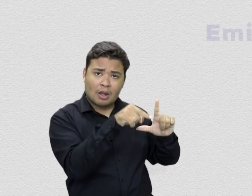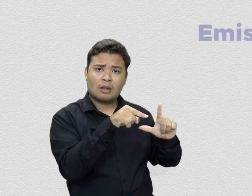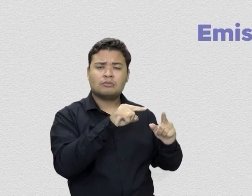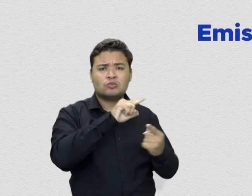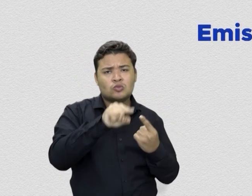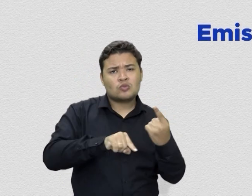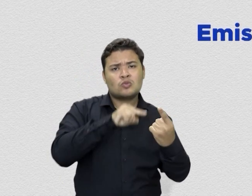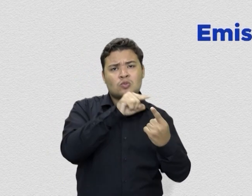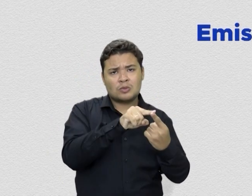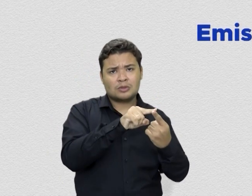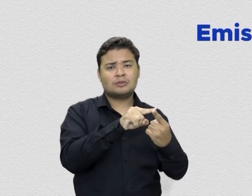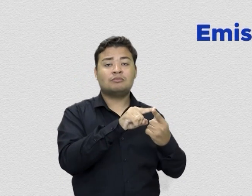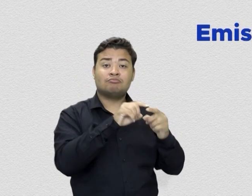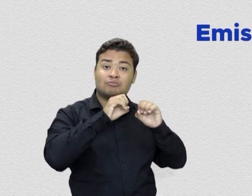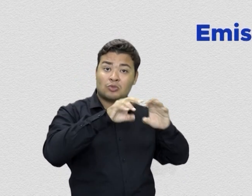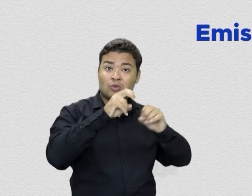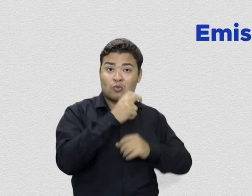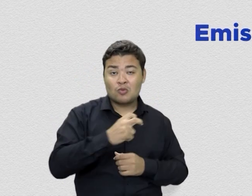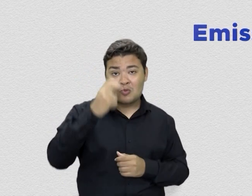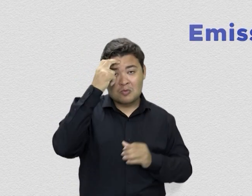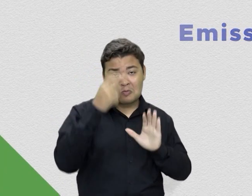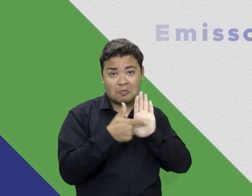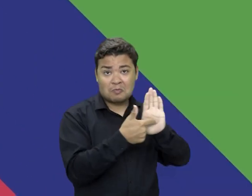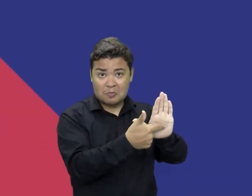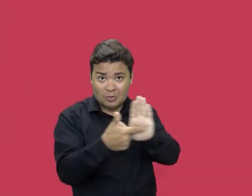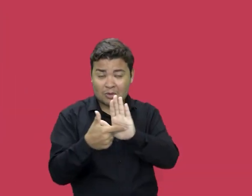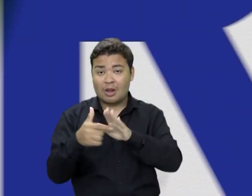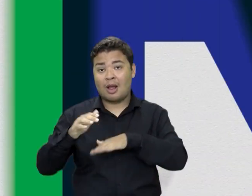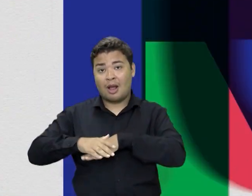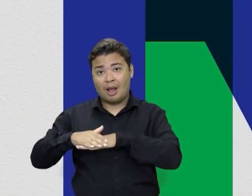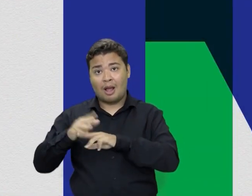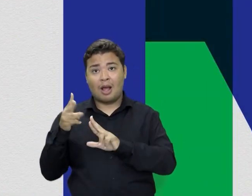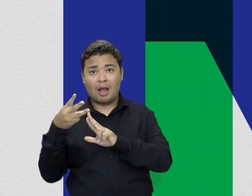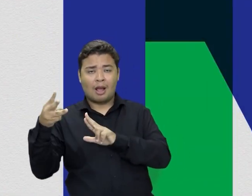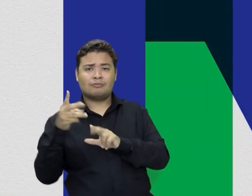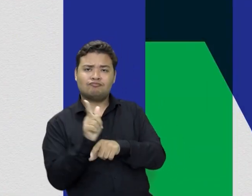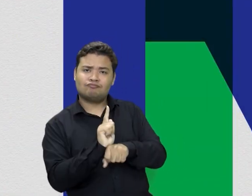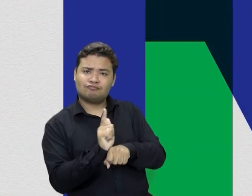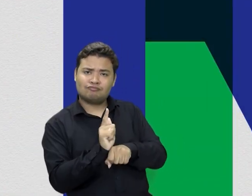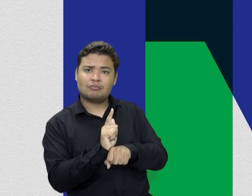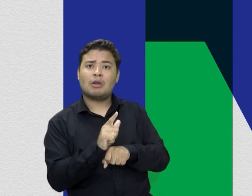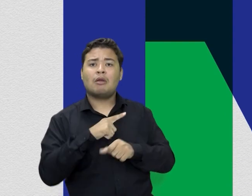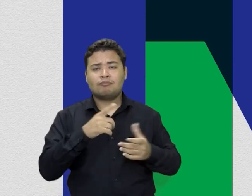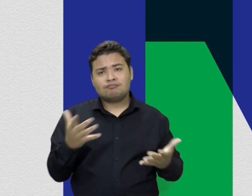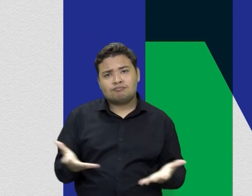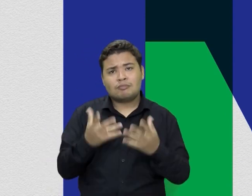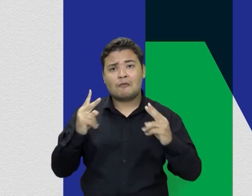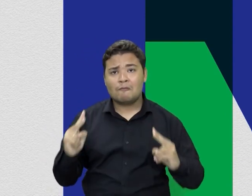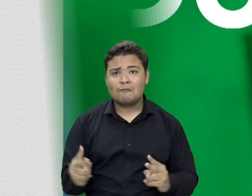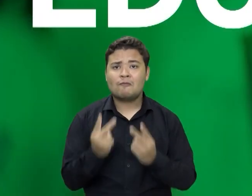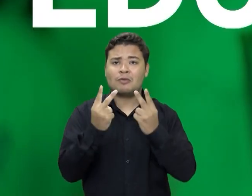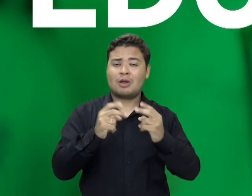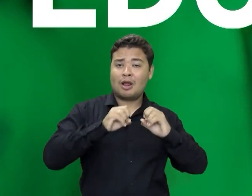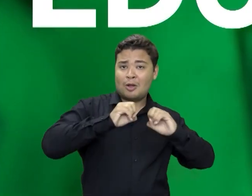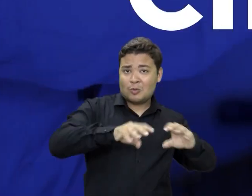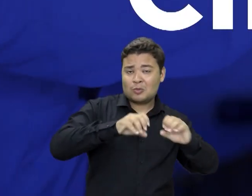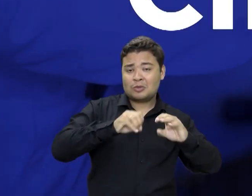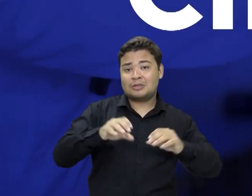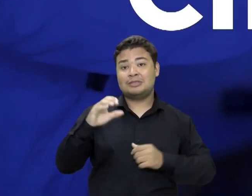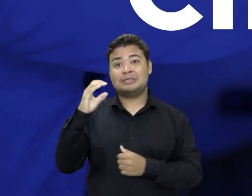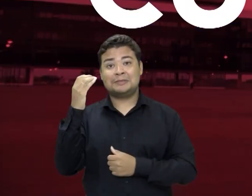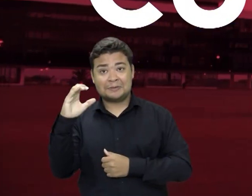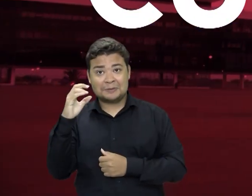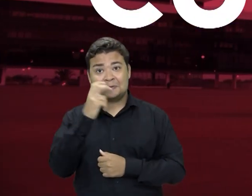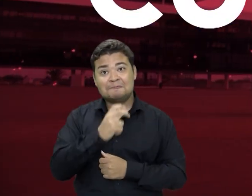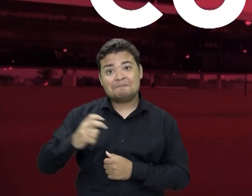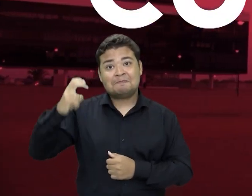pesquisa e extensão, desenvolvimento institucional e tecnológico nas mais diversas áreas do conhecimento. Também oferece